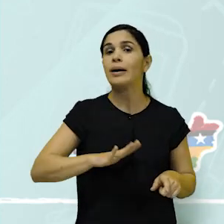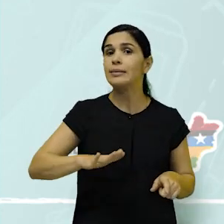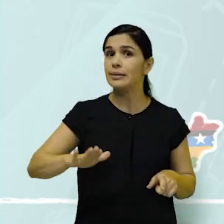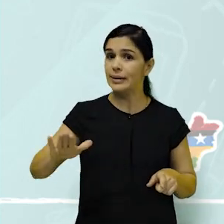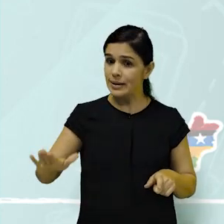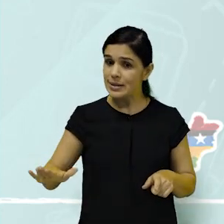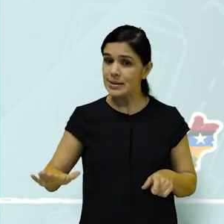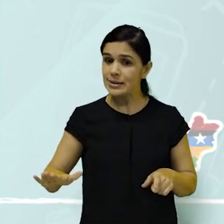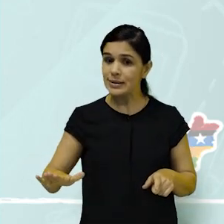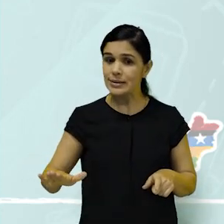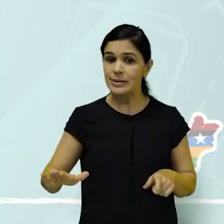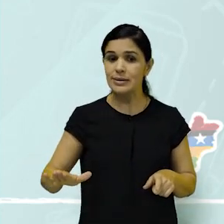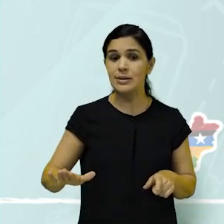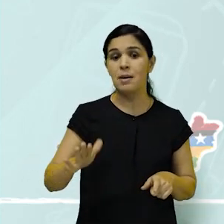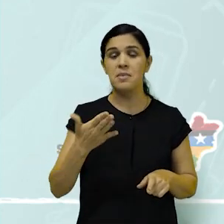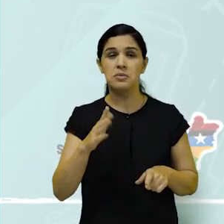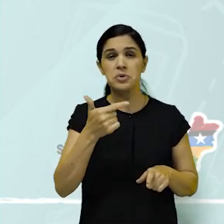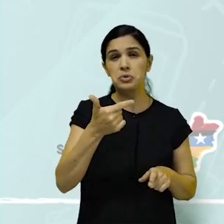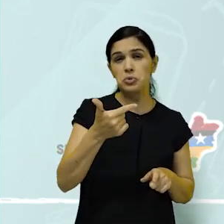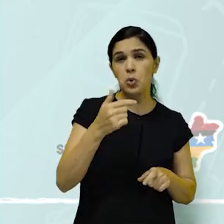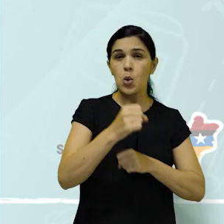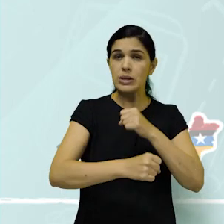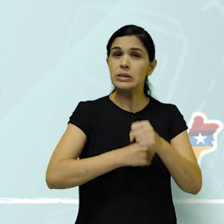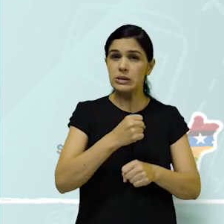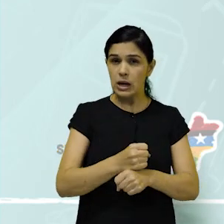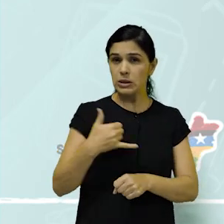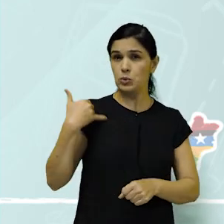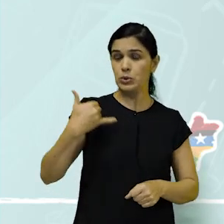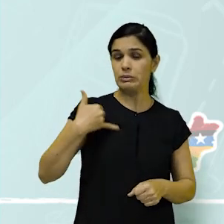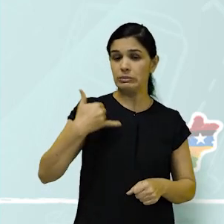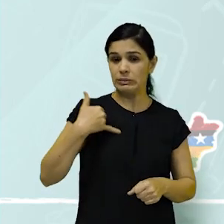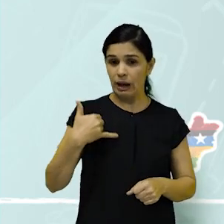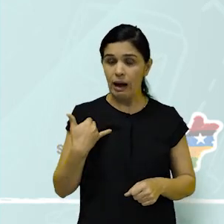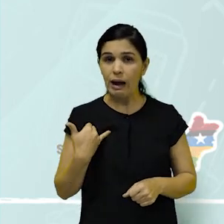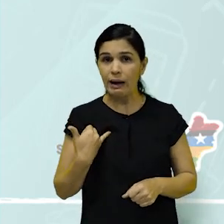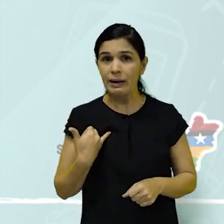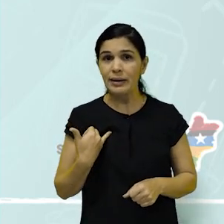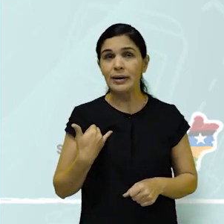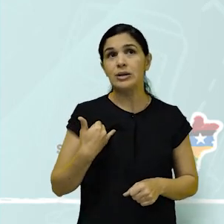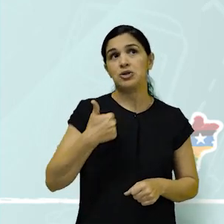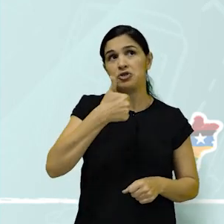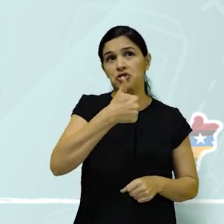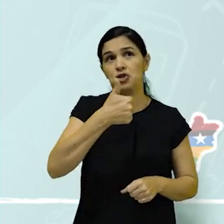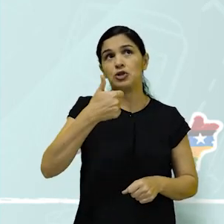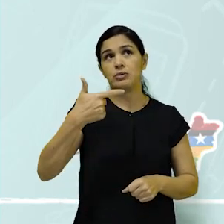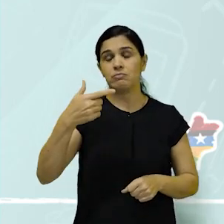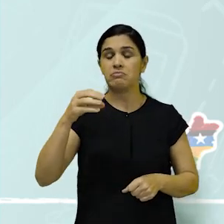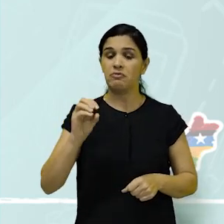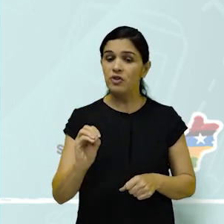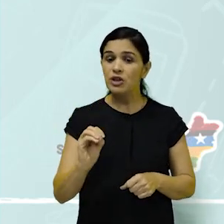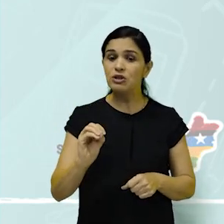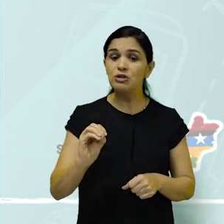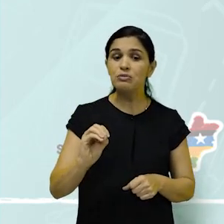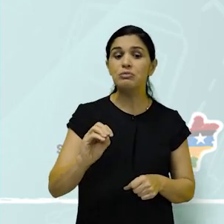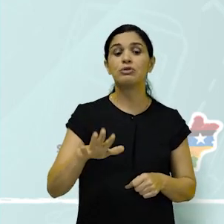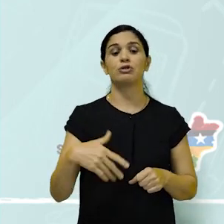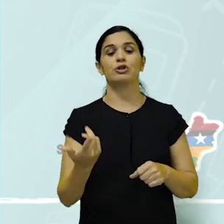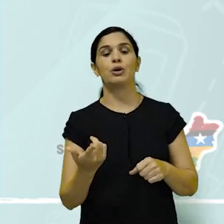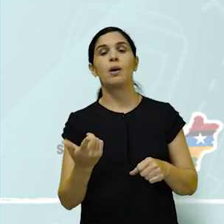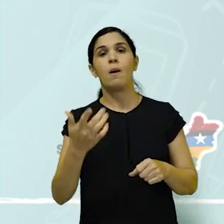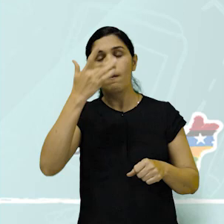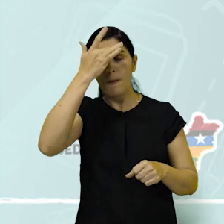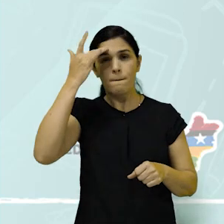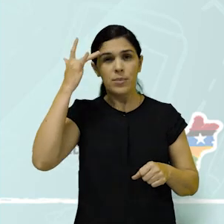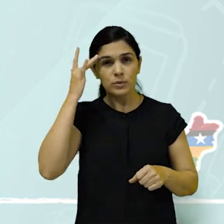minuto. Uma criança de 8 a 17 anos tem a sua frequência cardíaca de 80 a 100 batimentos